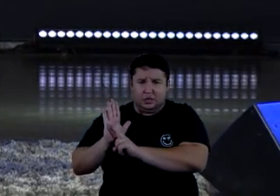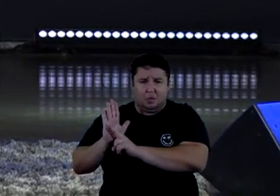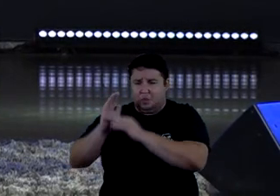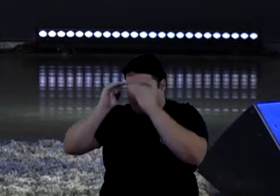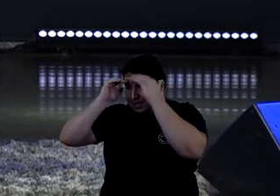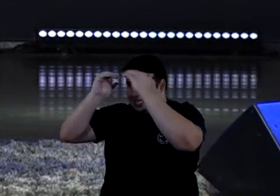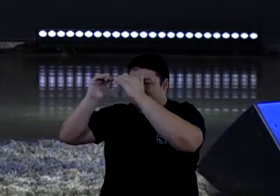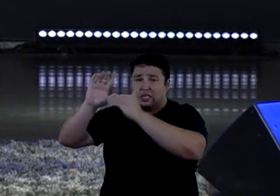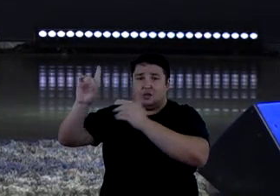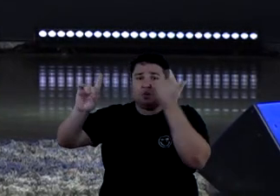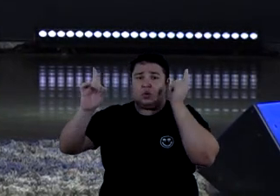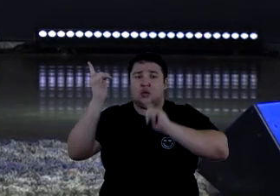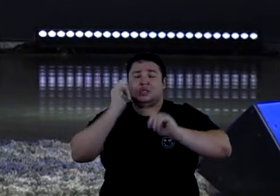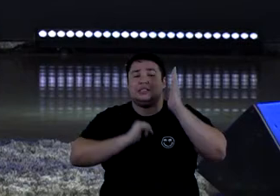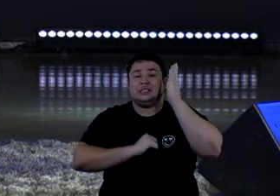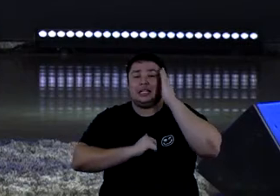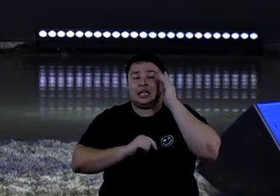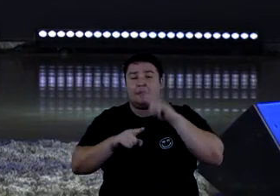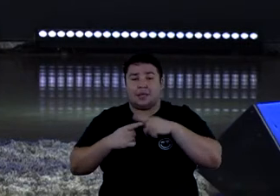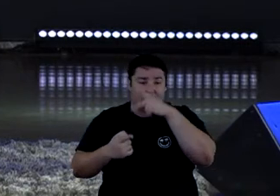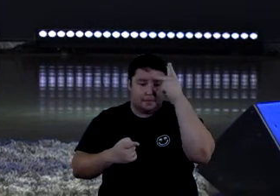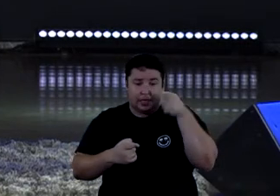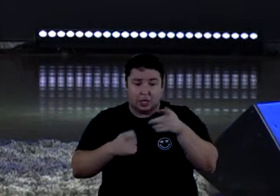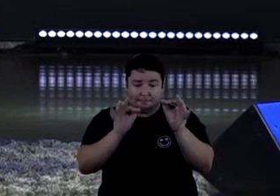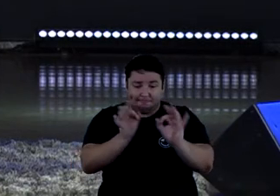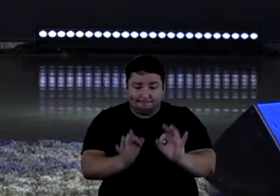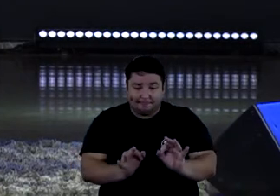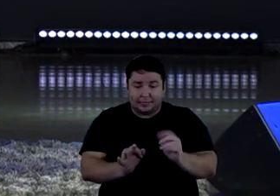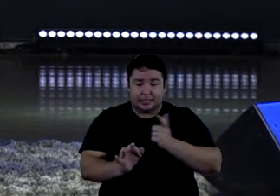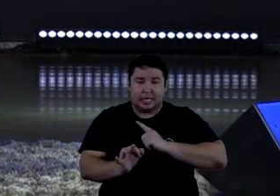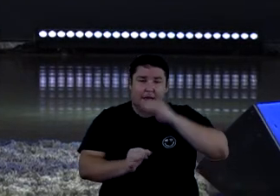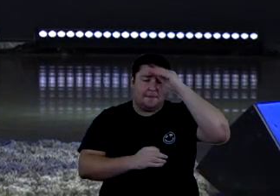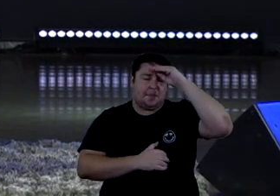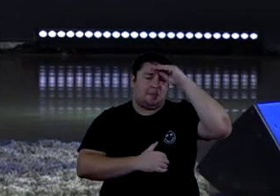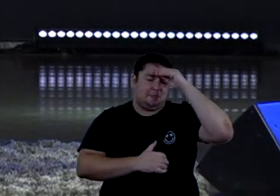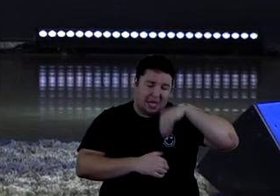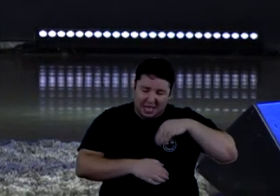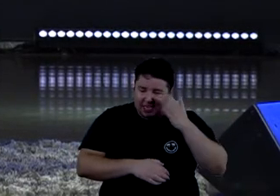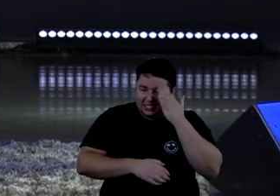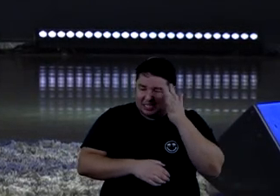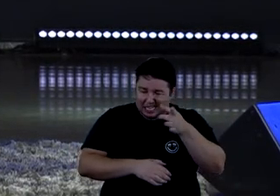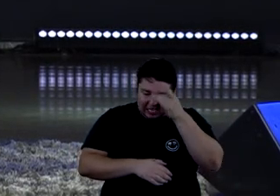está entendendo? Mas o domesticado, ele não quer ter preguiça de entender.